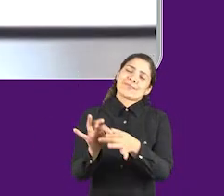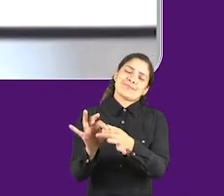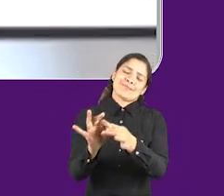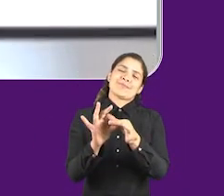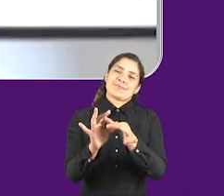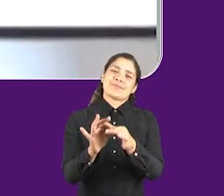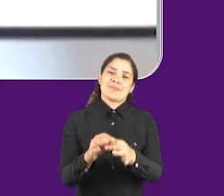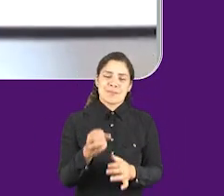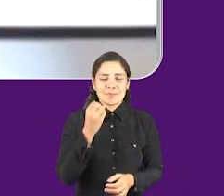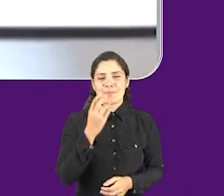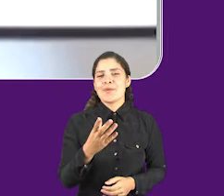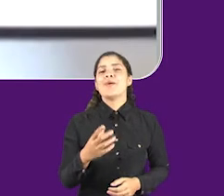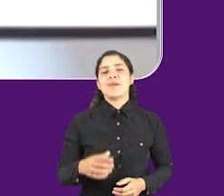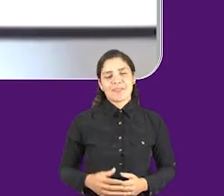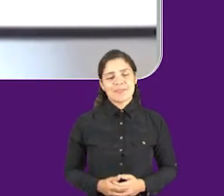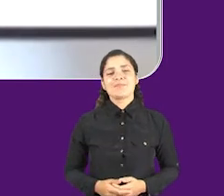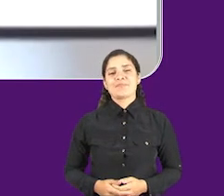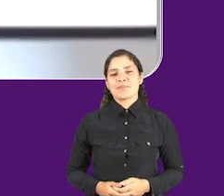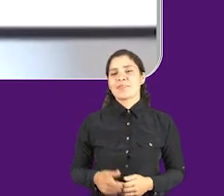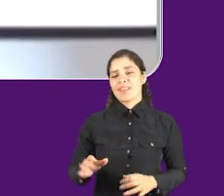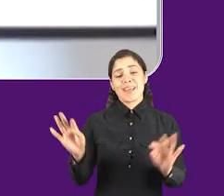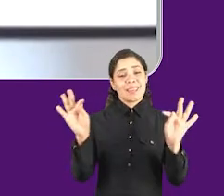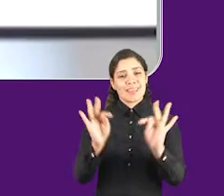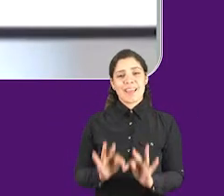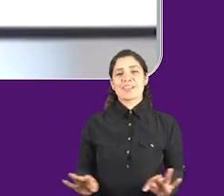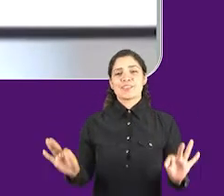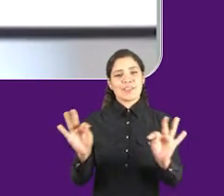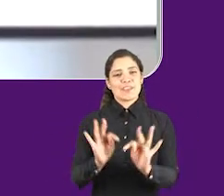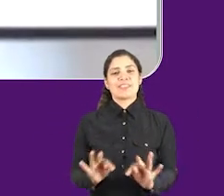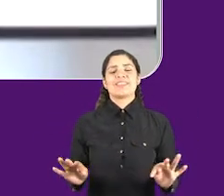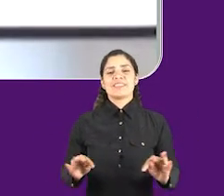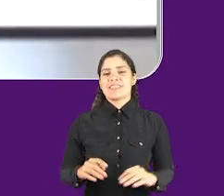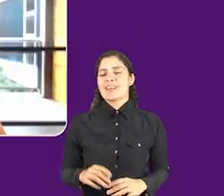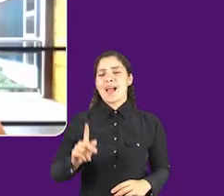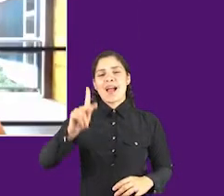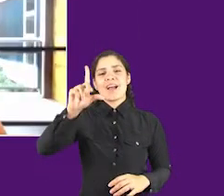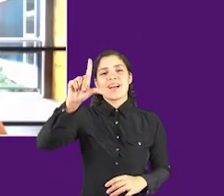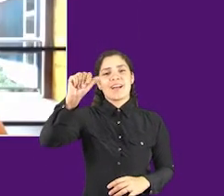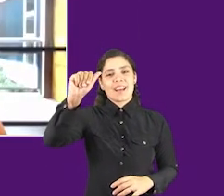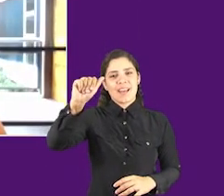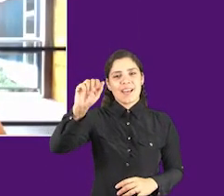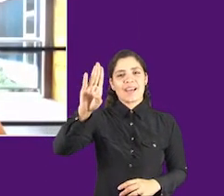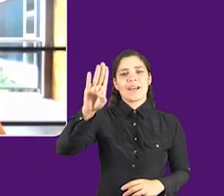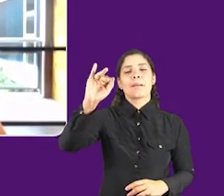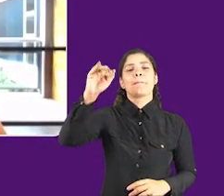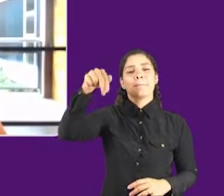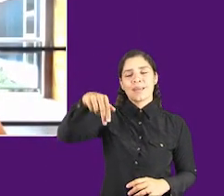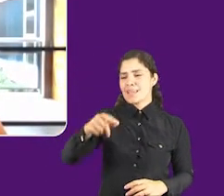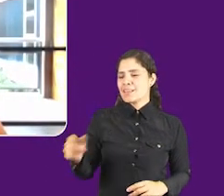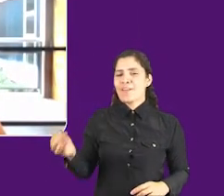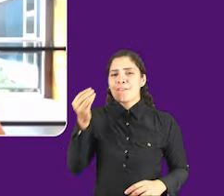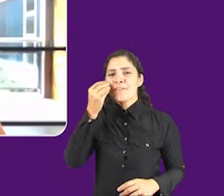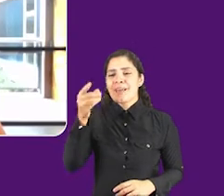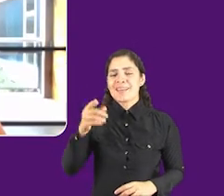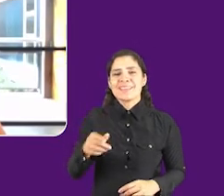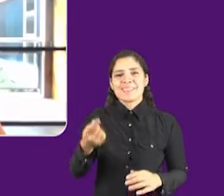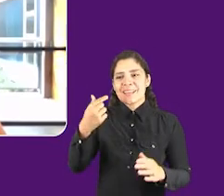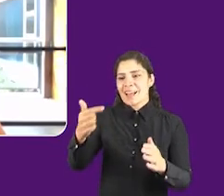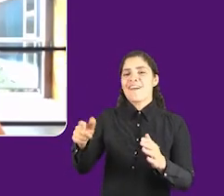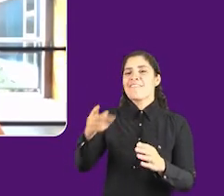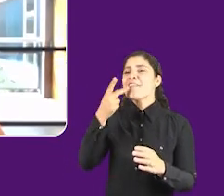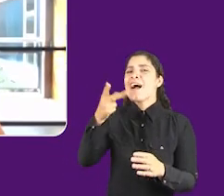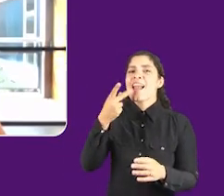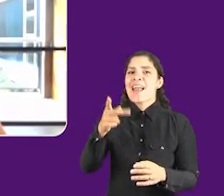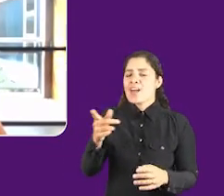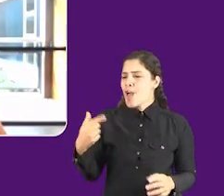sangue urbanos em tecnologia dá para mim como um todo para desenvolver esse produto né escutar isso eu Thierry ama essa solução acho que